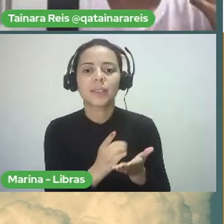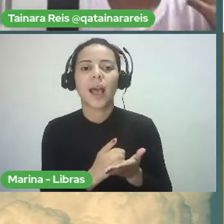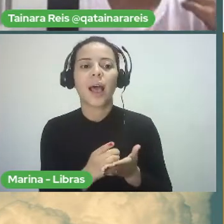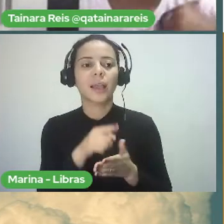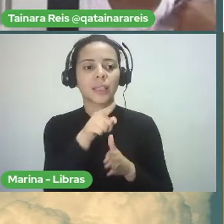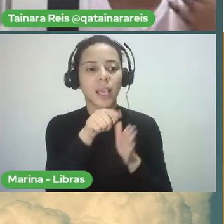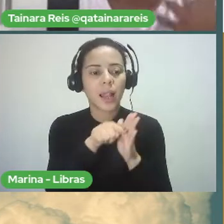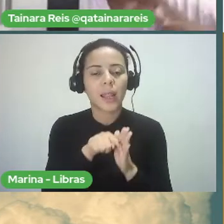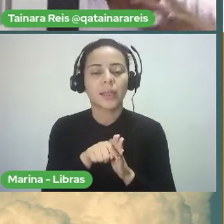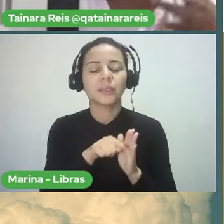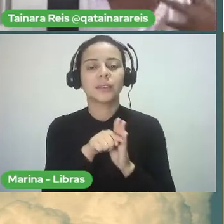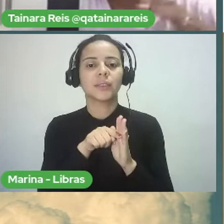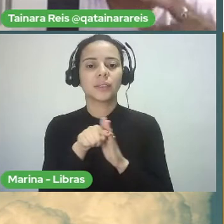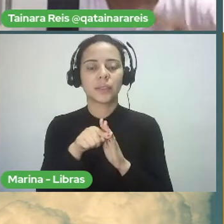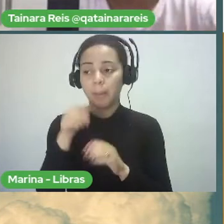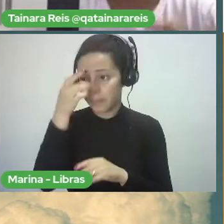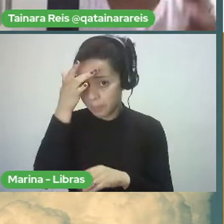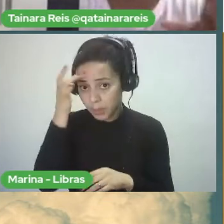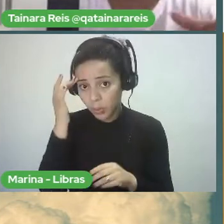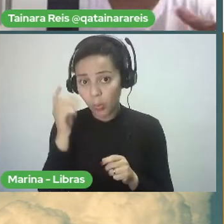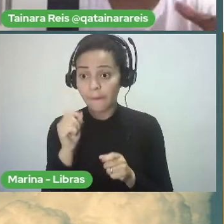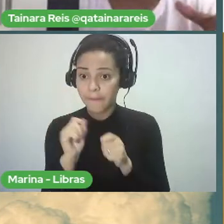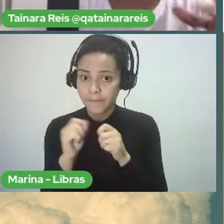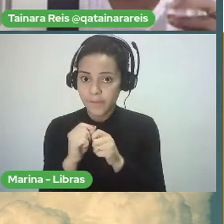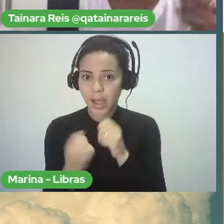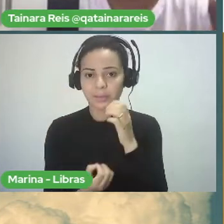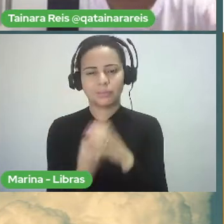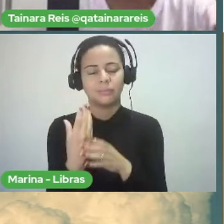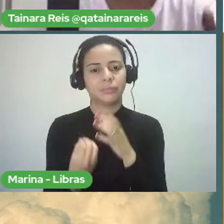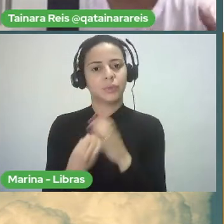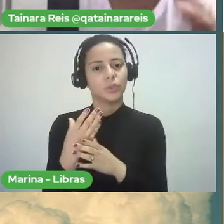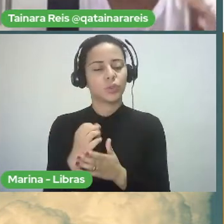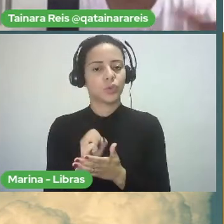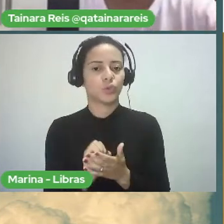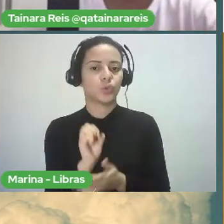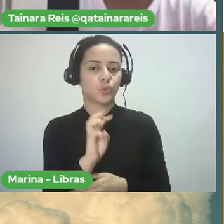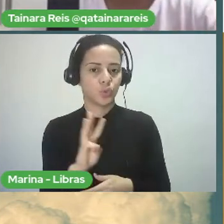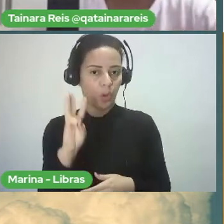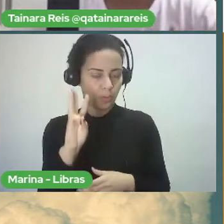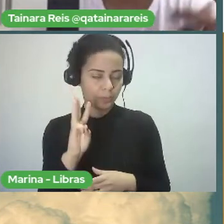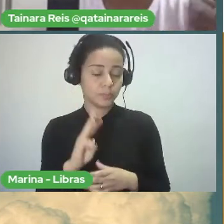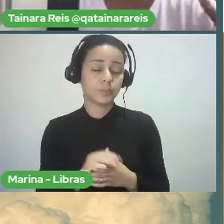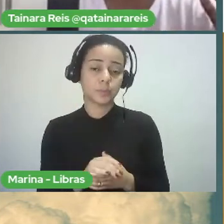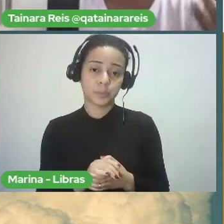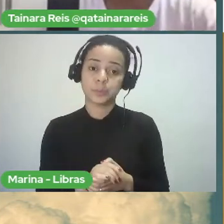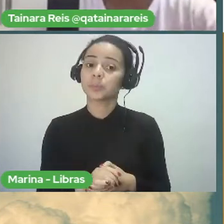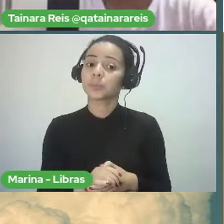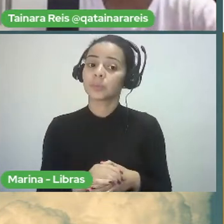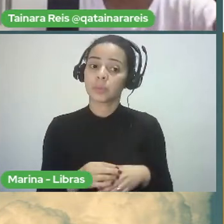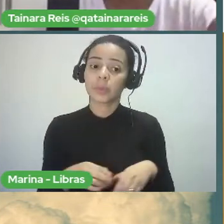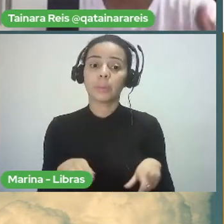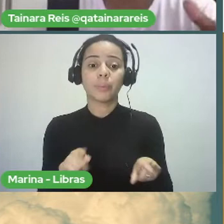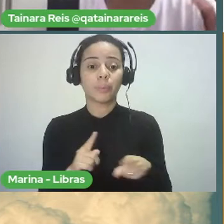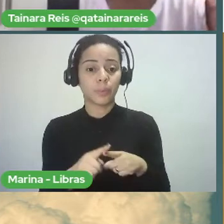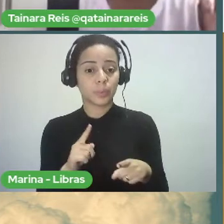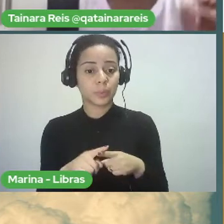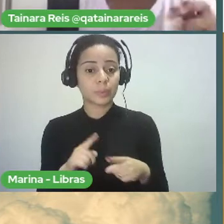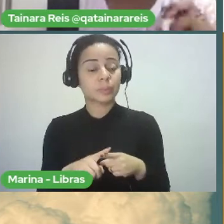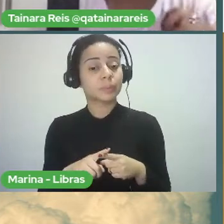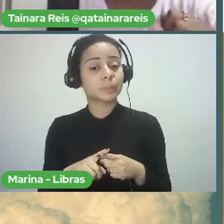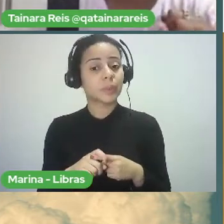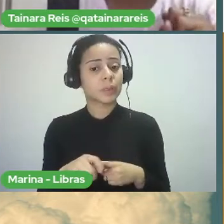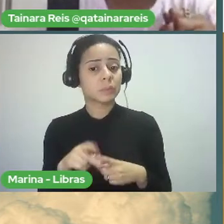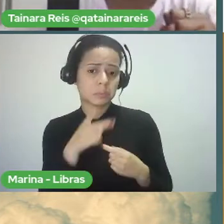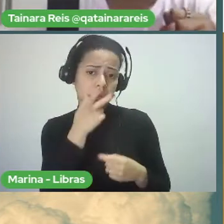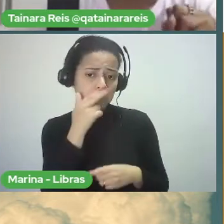com as pessoas desenvolvedoras principalmente, né? É muito comum que QAs e pessoas desenvolvedoras